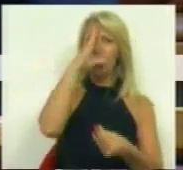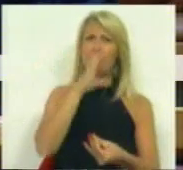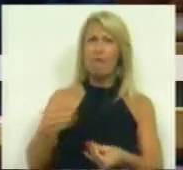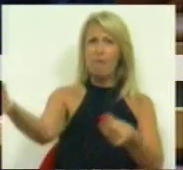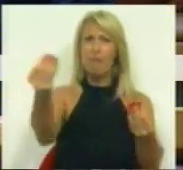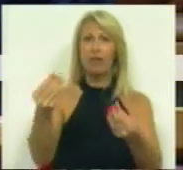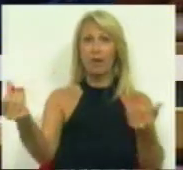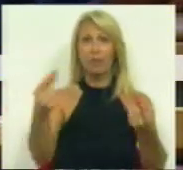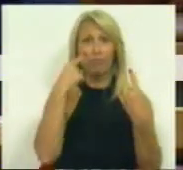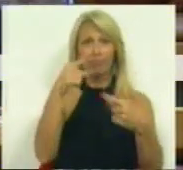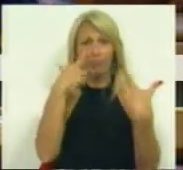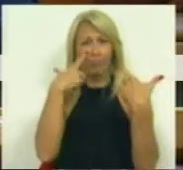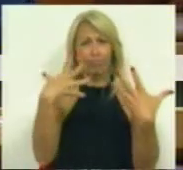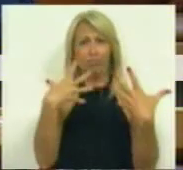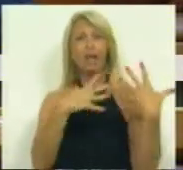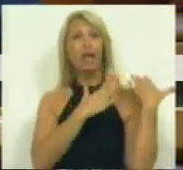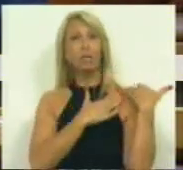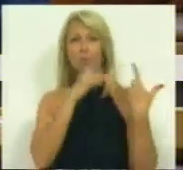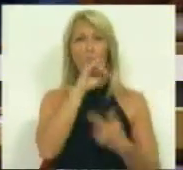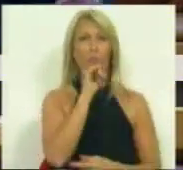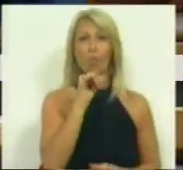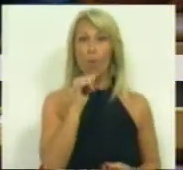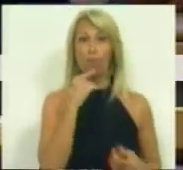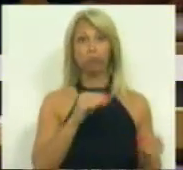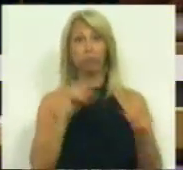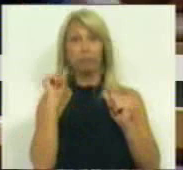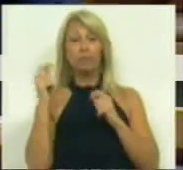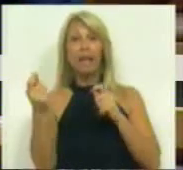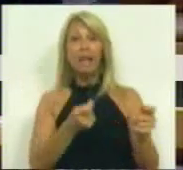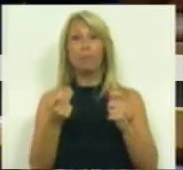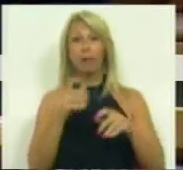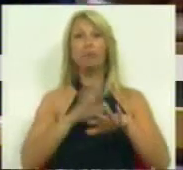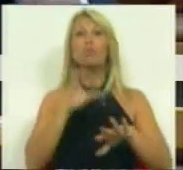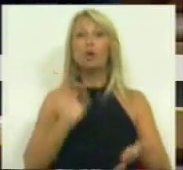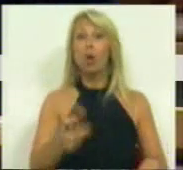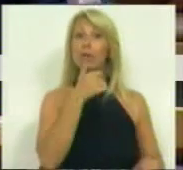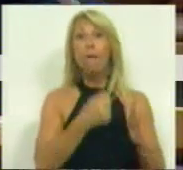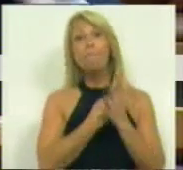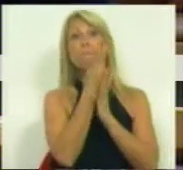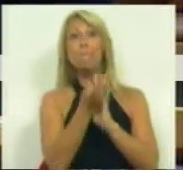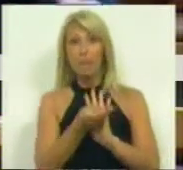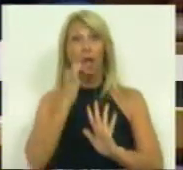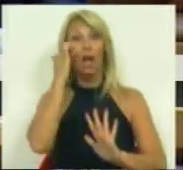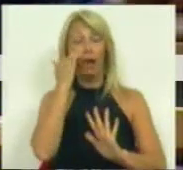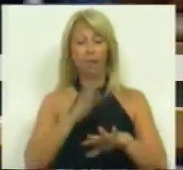absolutamente irresponsável. Furta-se ao debate sobre as medidas gravosas, sobre a